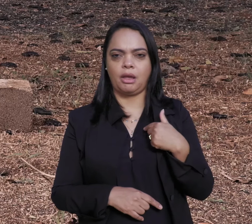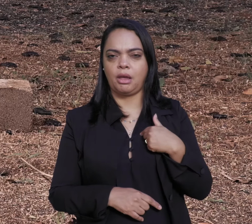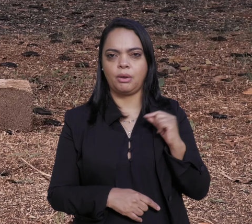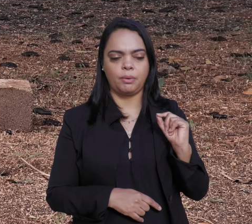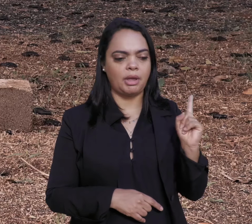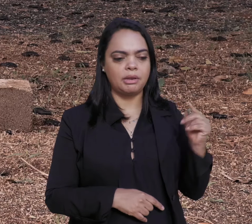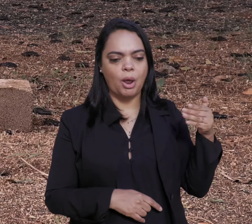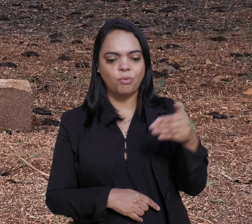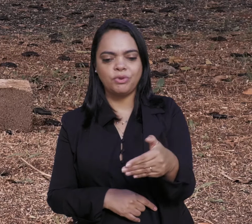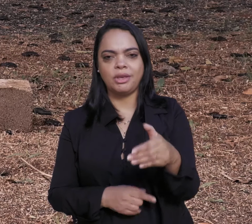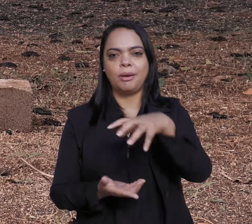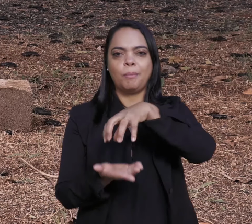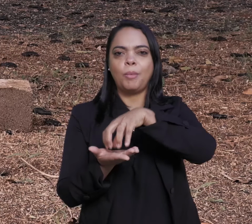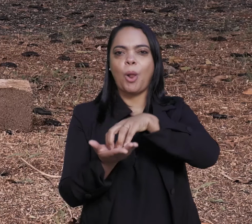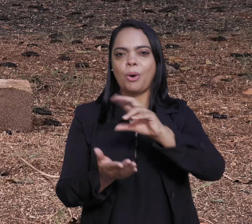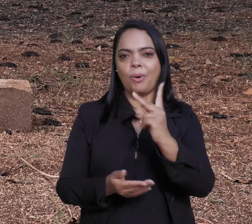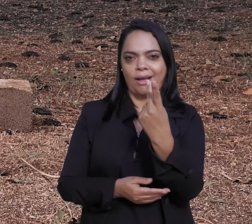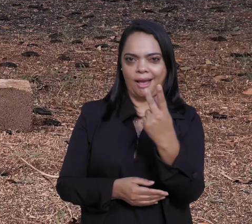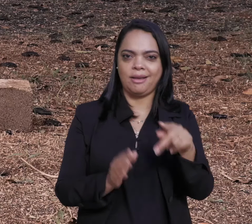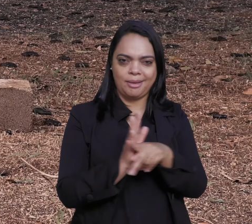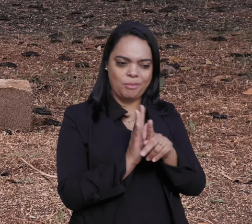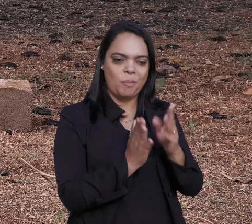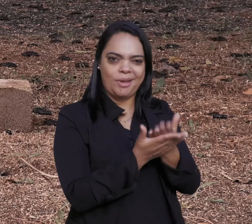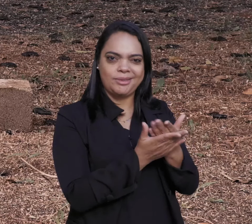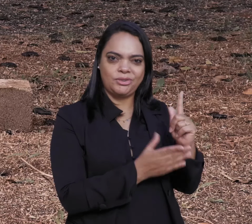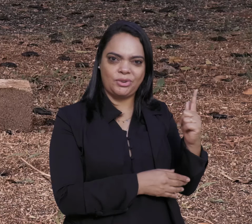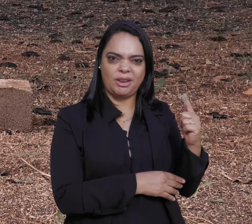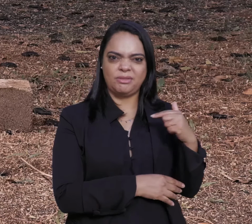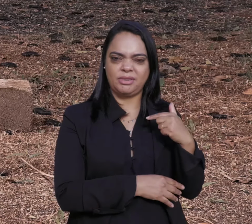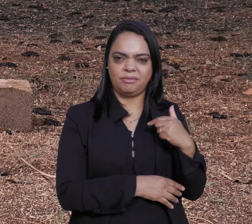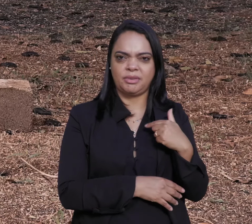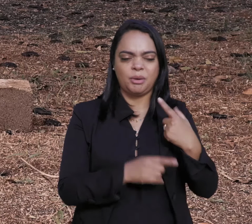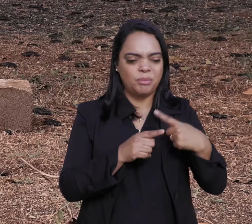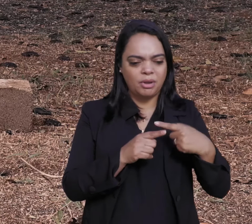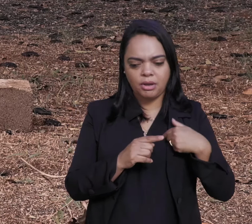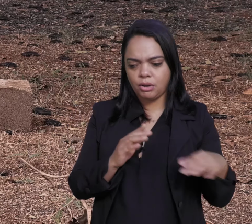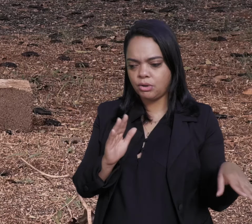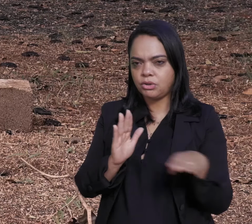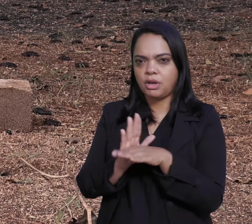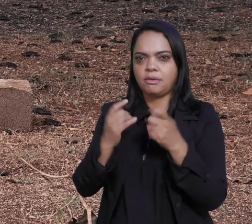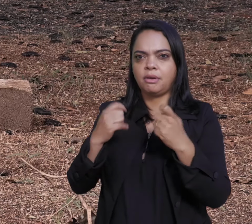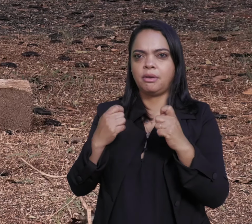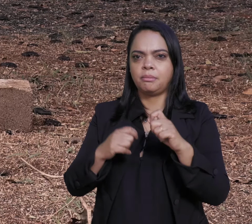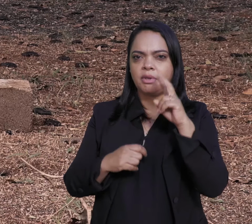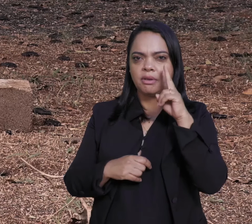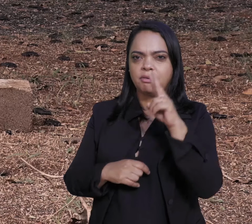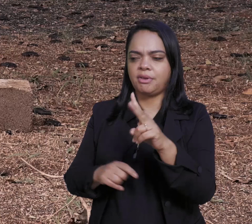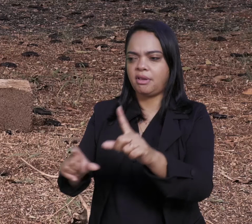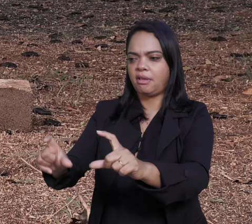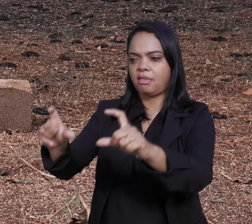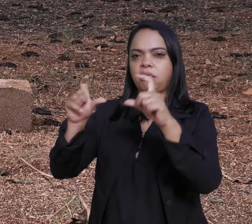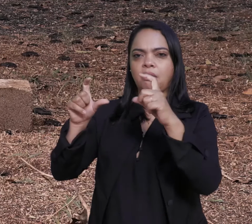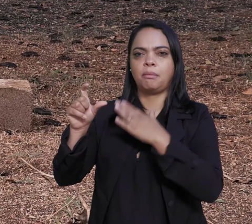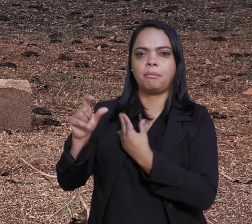H especificamente, né, que é o bloco da geografia, porque eu chegava e eu tinha que topar com a placa e o meu nome